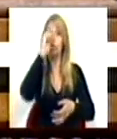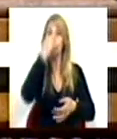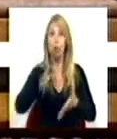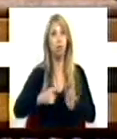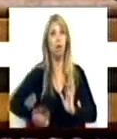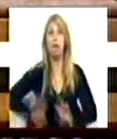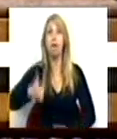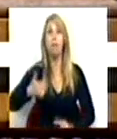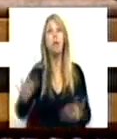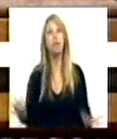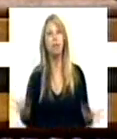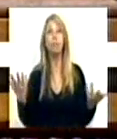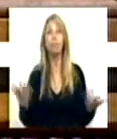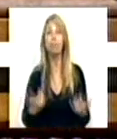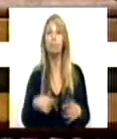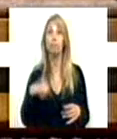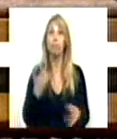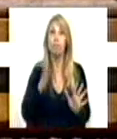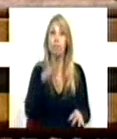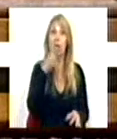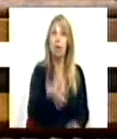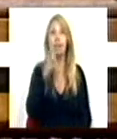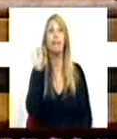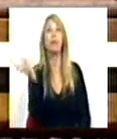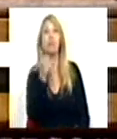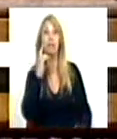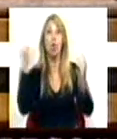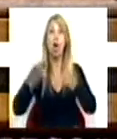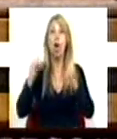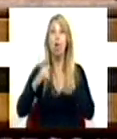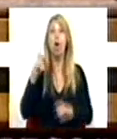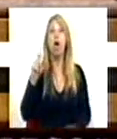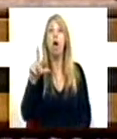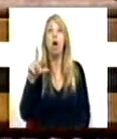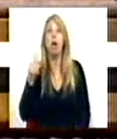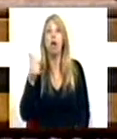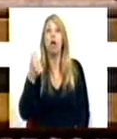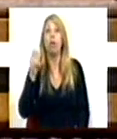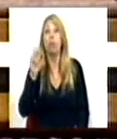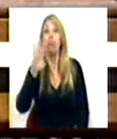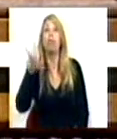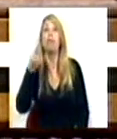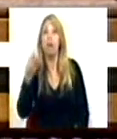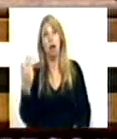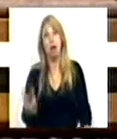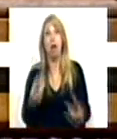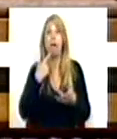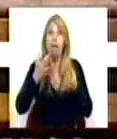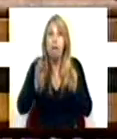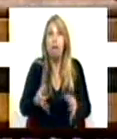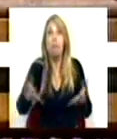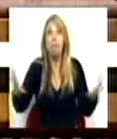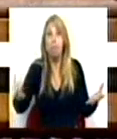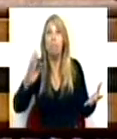da Convenção da Albufeira é também ela um imperativo, garantindo métricas de caudais médios